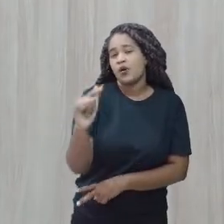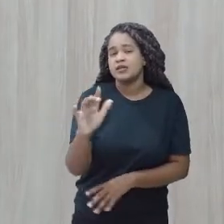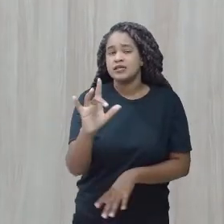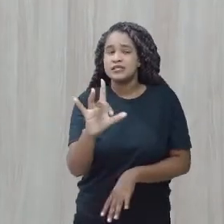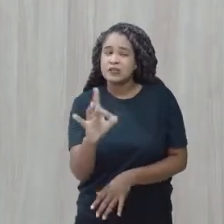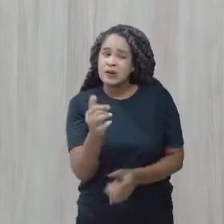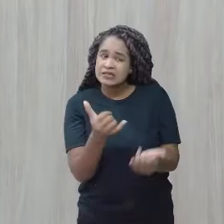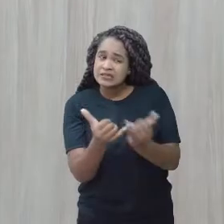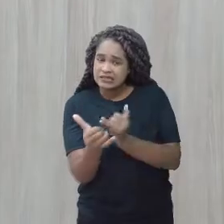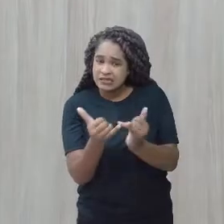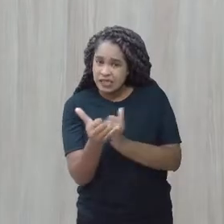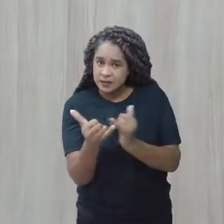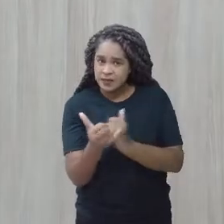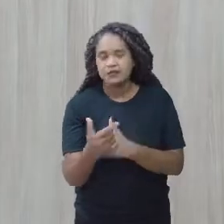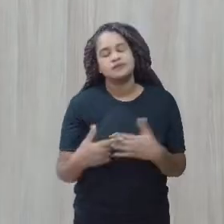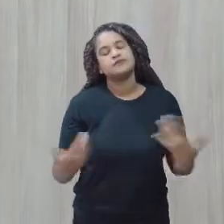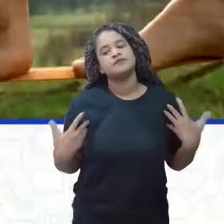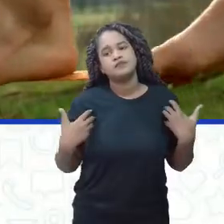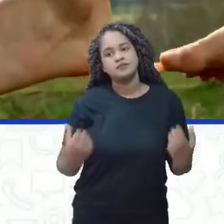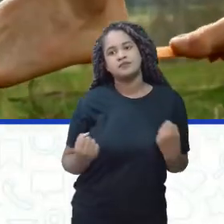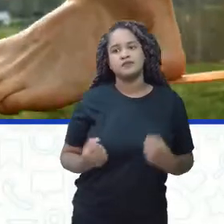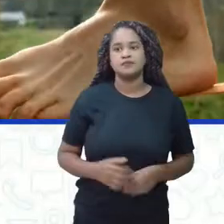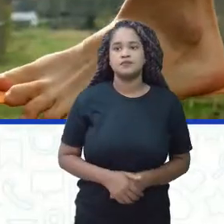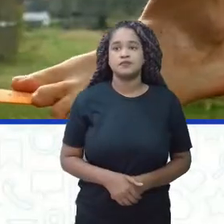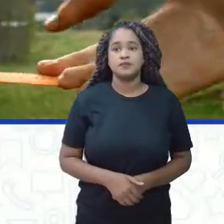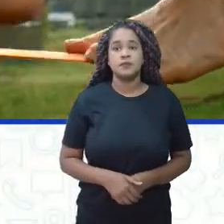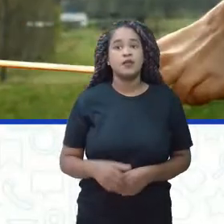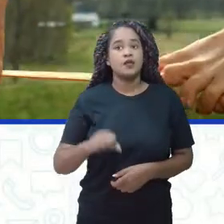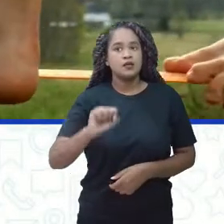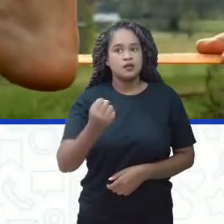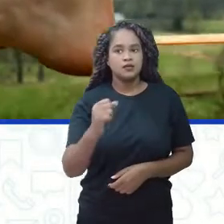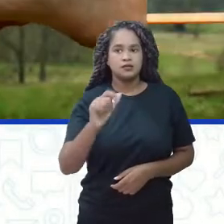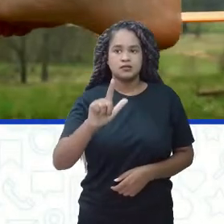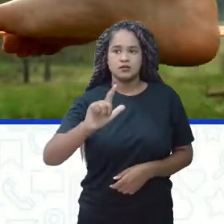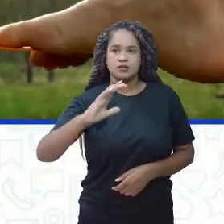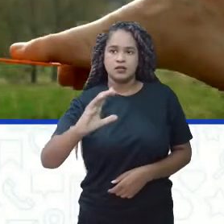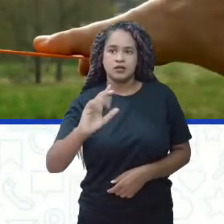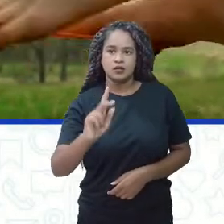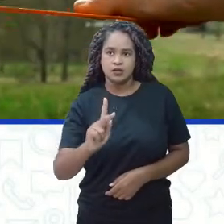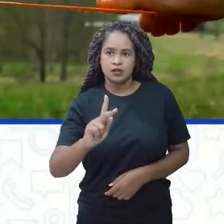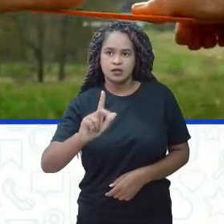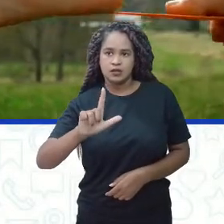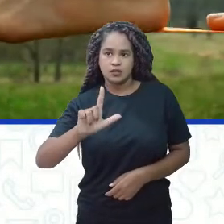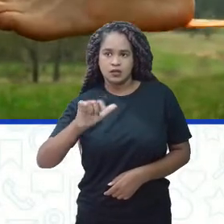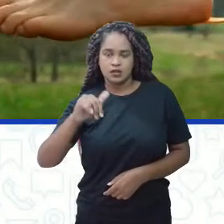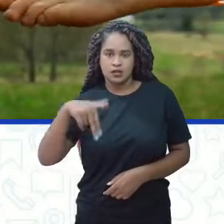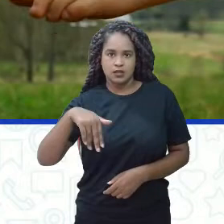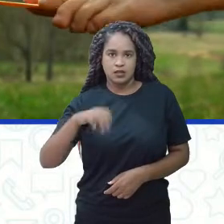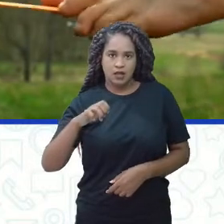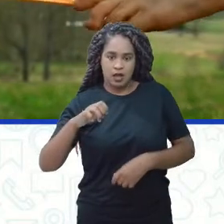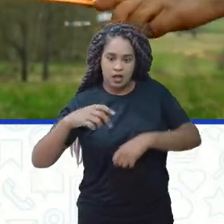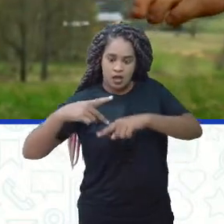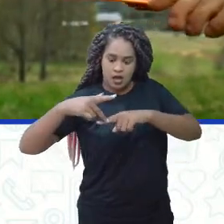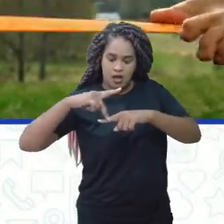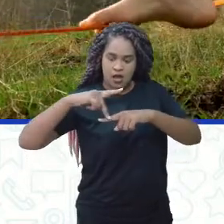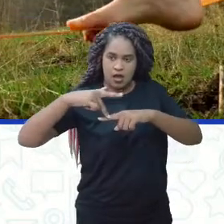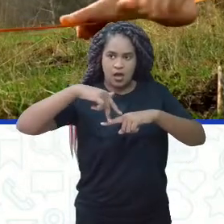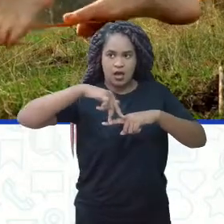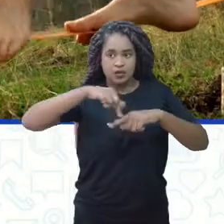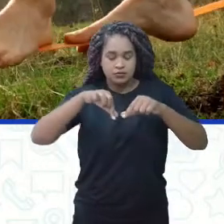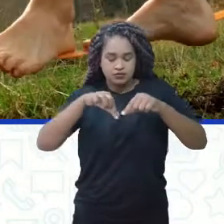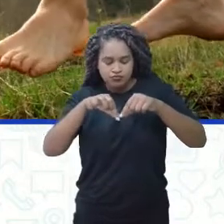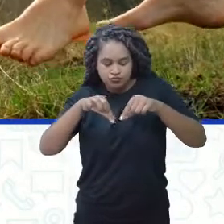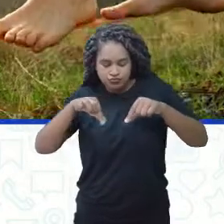são parecidas. Mas vamos embora. O slackline, né, que é a prática mais comum, ela tem uma fita